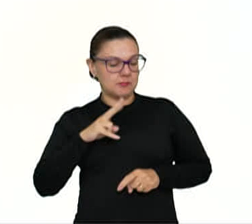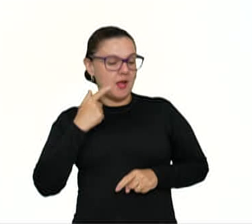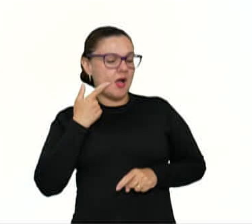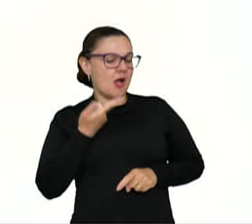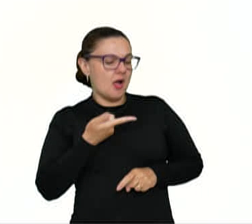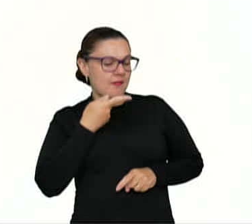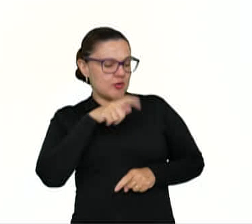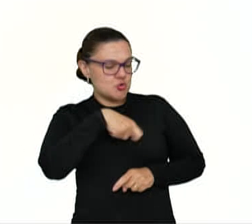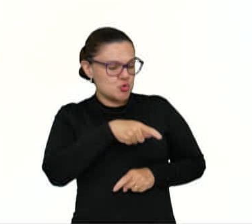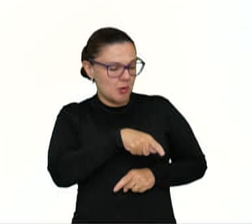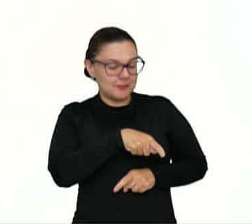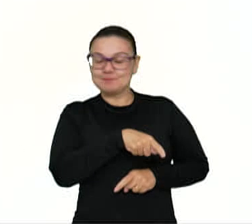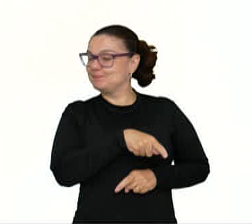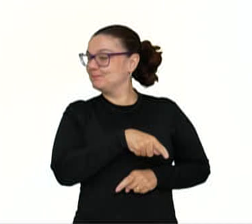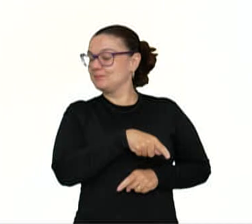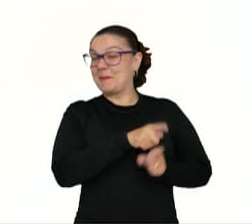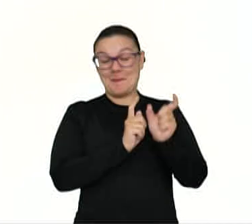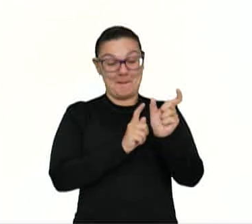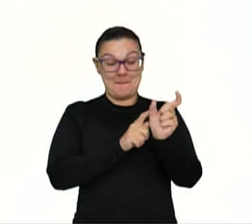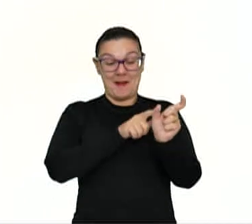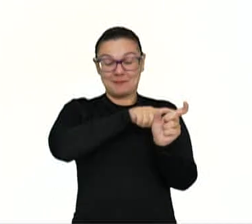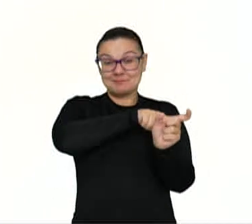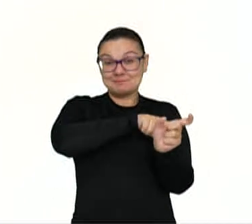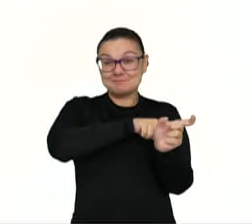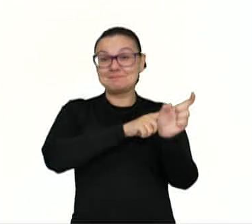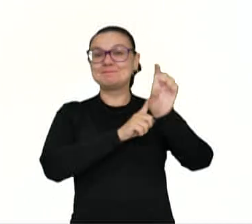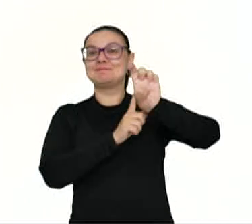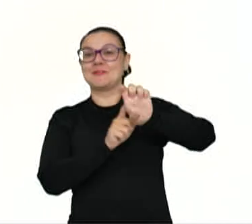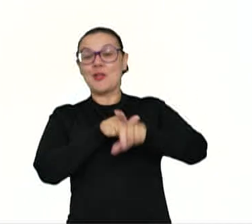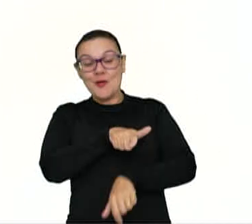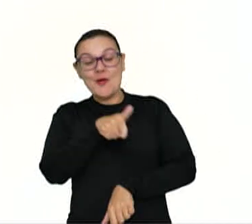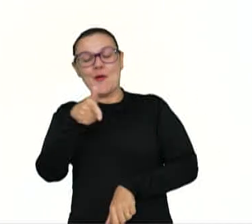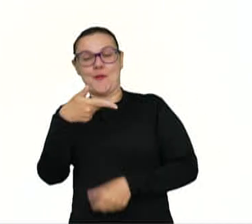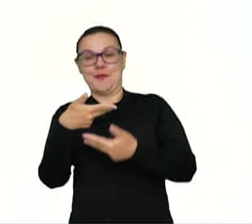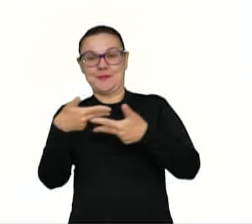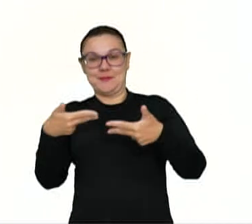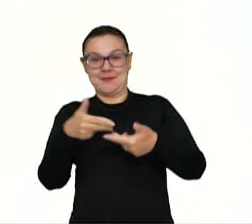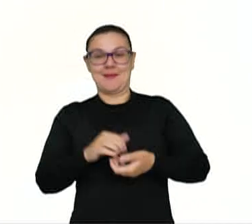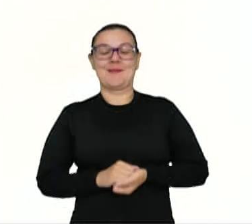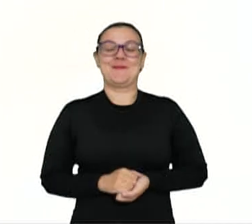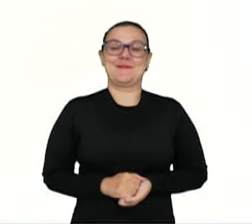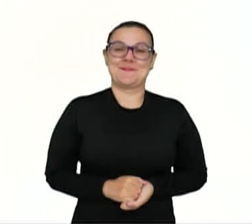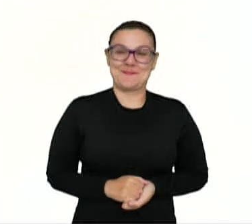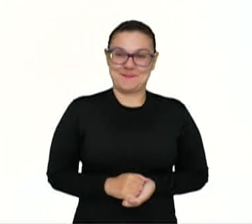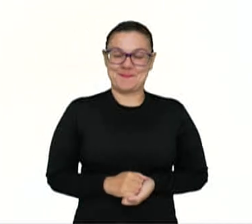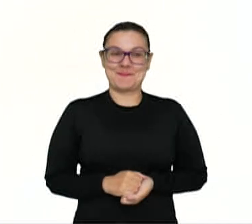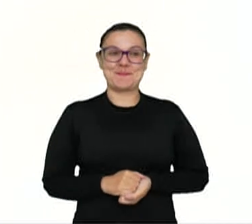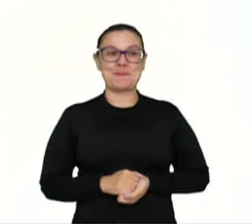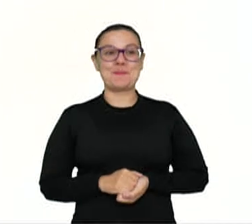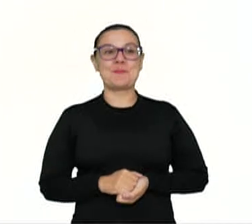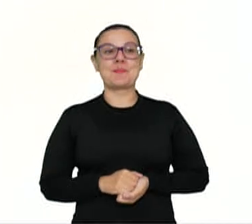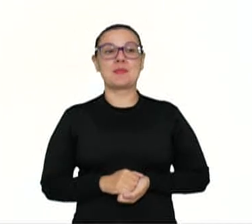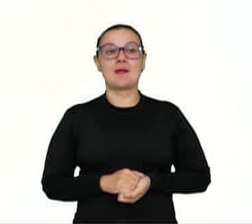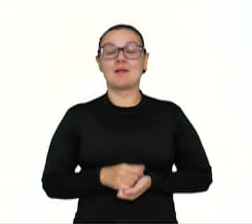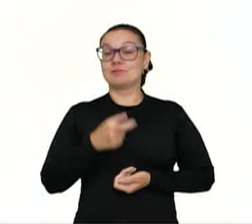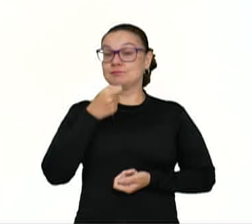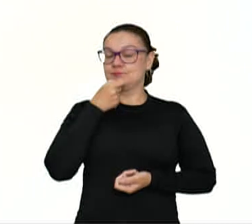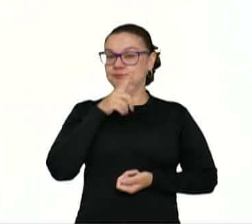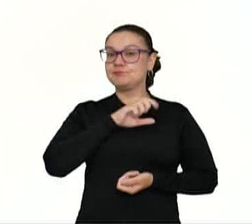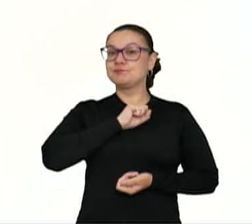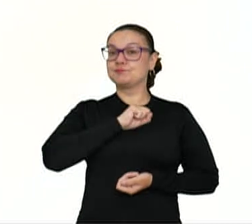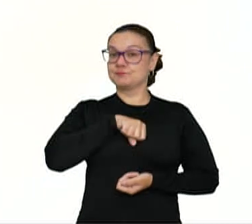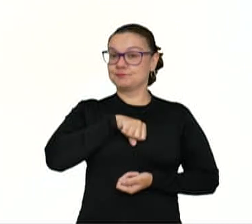falando de uma coisa, mas como aquele trecho é ambíguo, pode estar falando de uma outra coisa, tá?